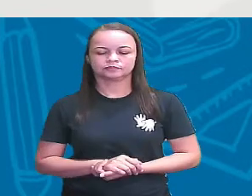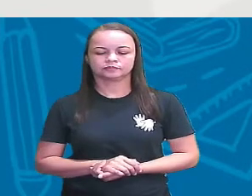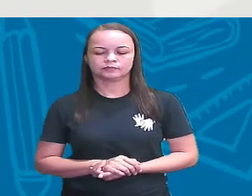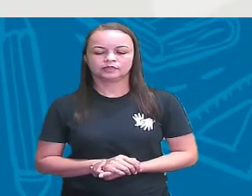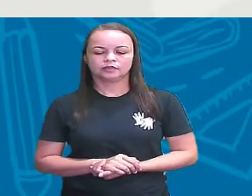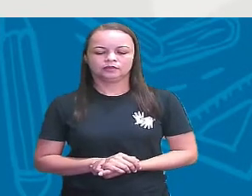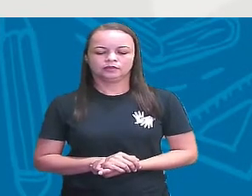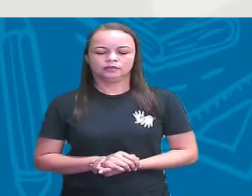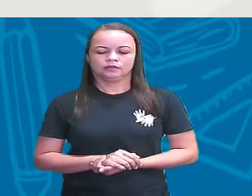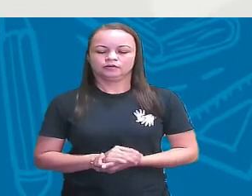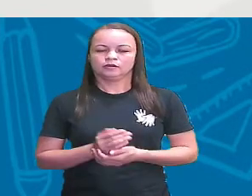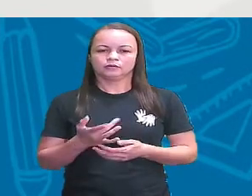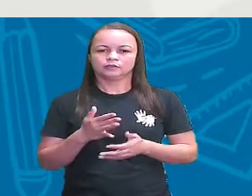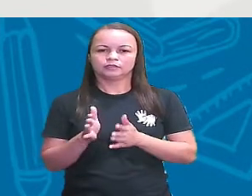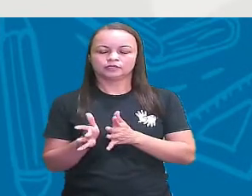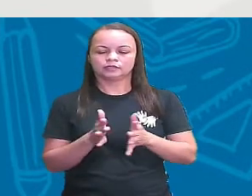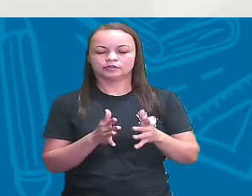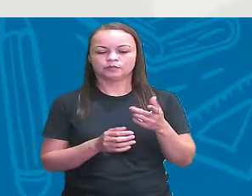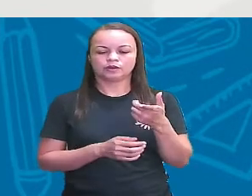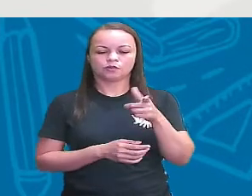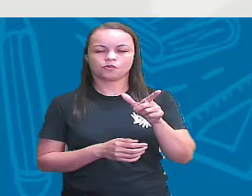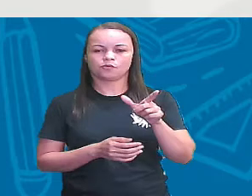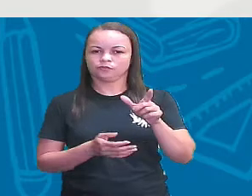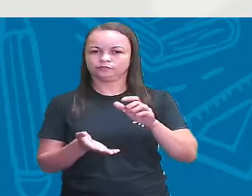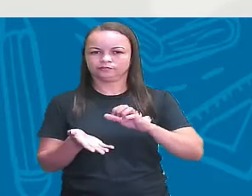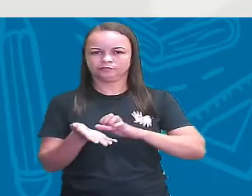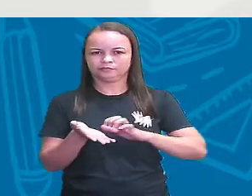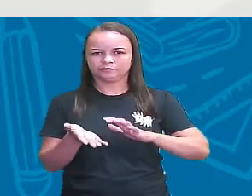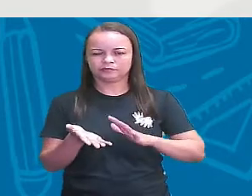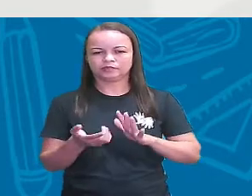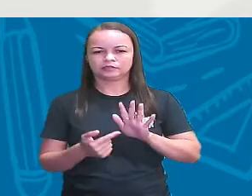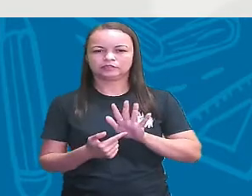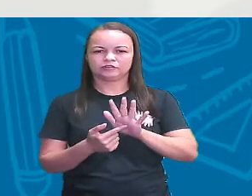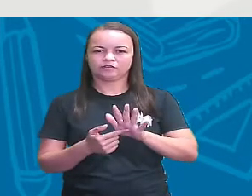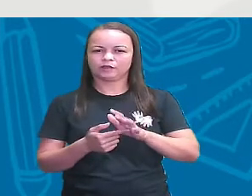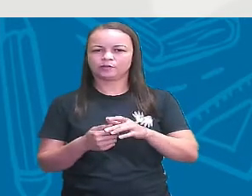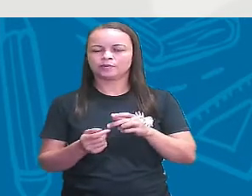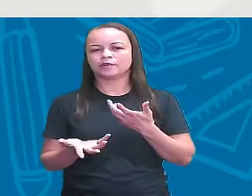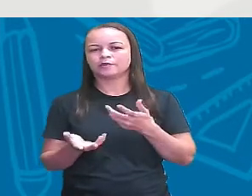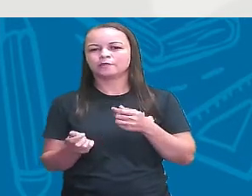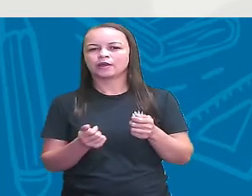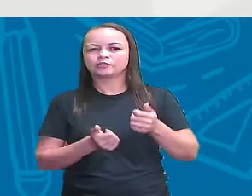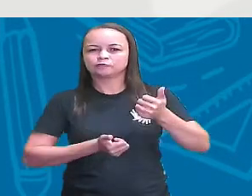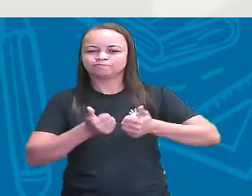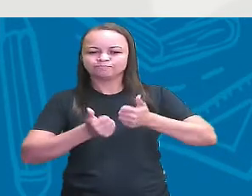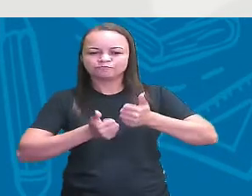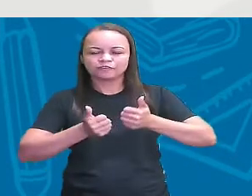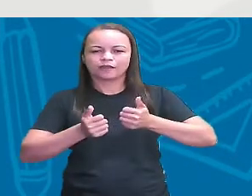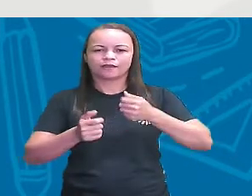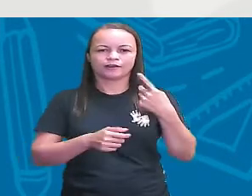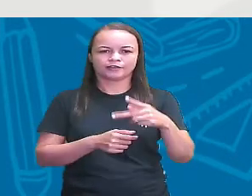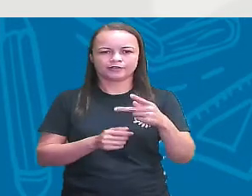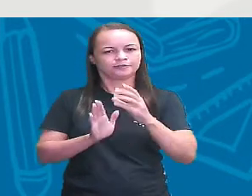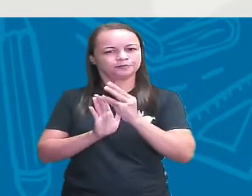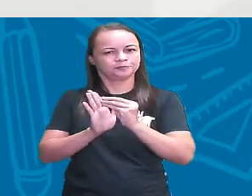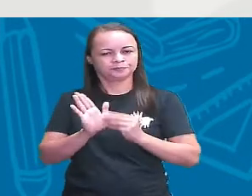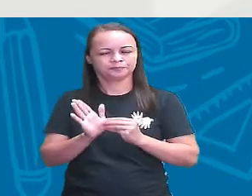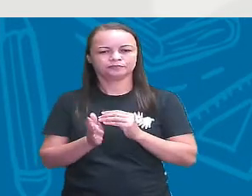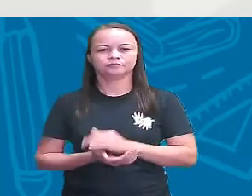para mais uma questão aqui, que vai deixar a gente bem mais fera nesse